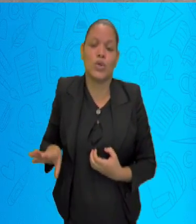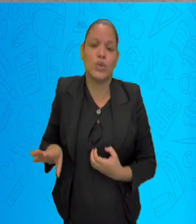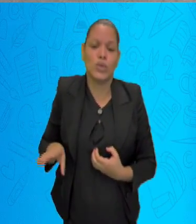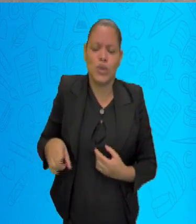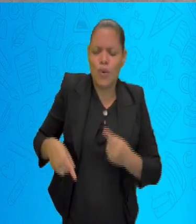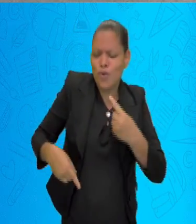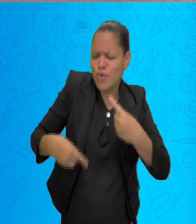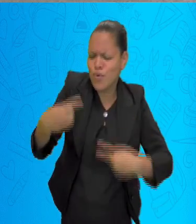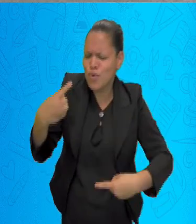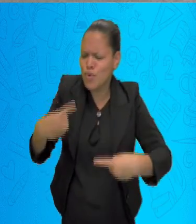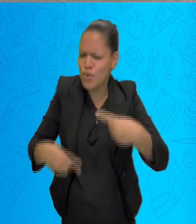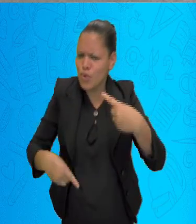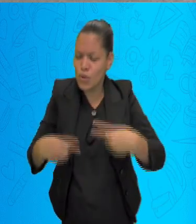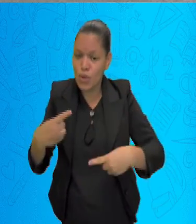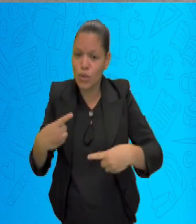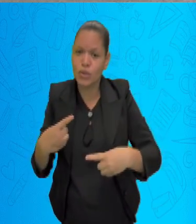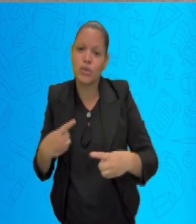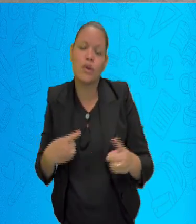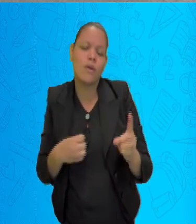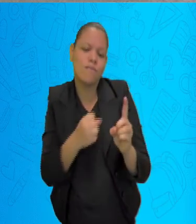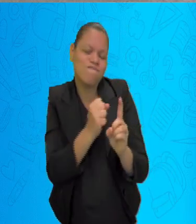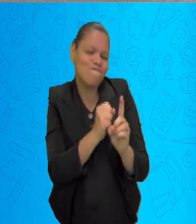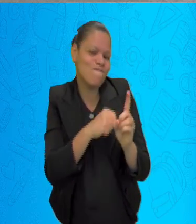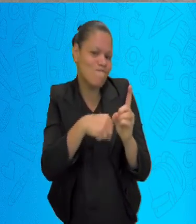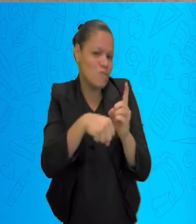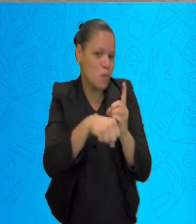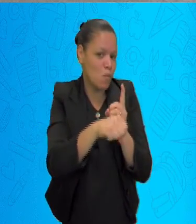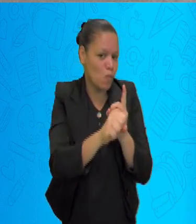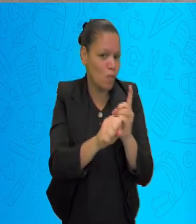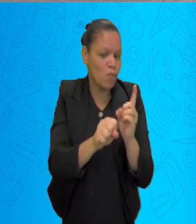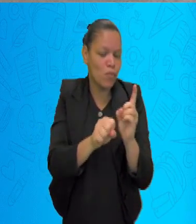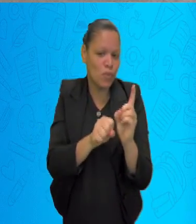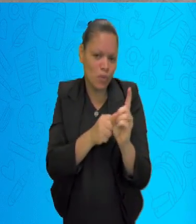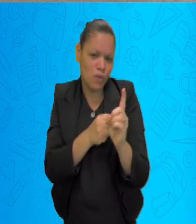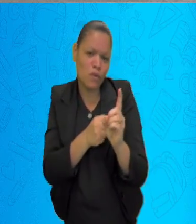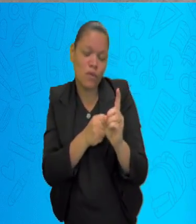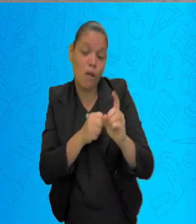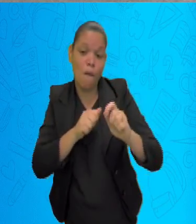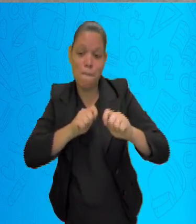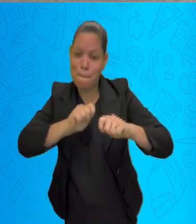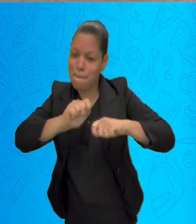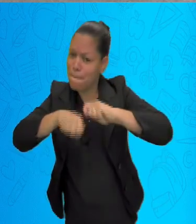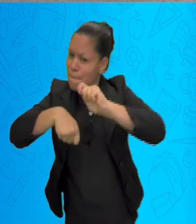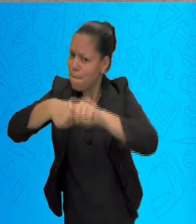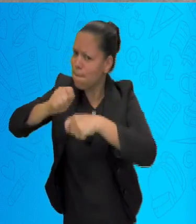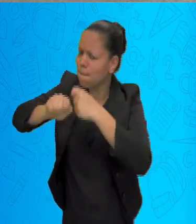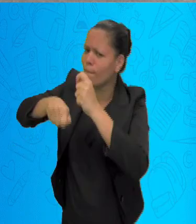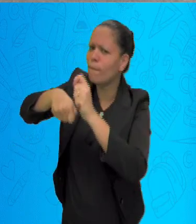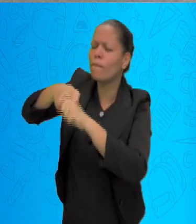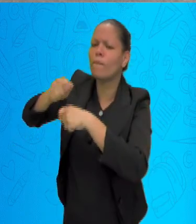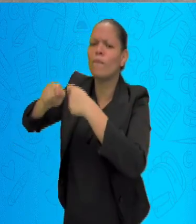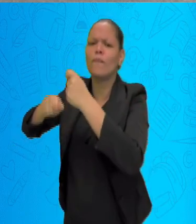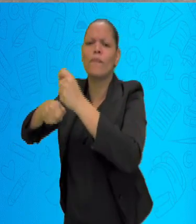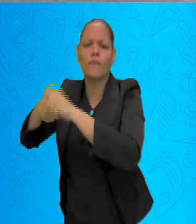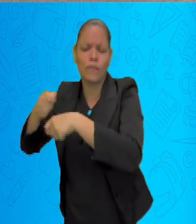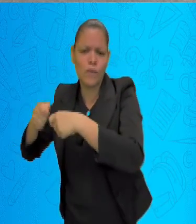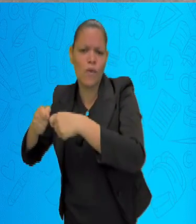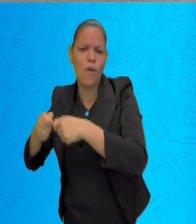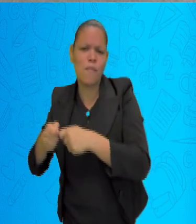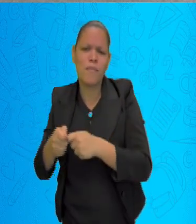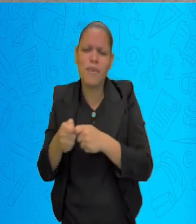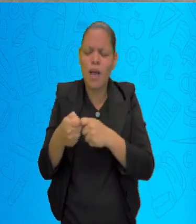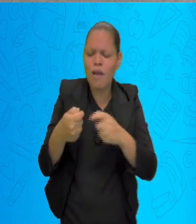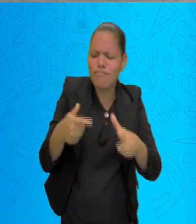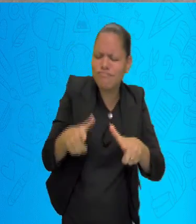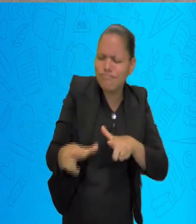indígenas foram para as mãos de grandes fazendeiros e os indígenas se tornaram mão de obra barata e explorada na mineração